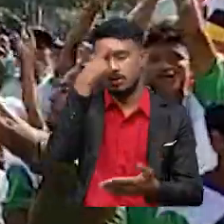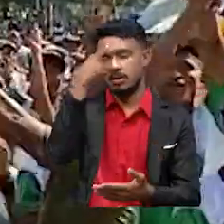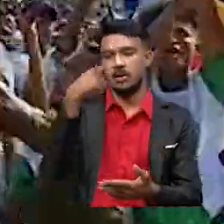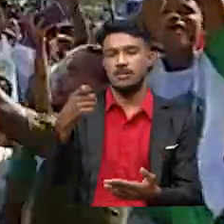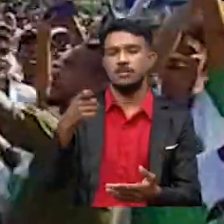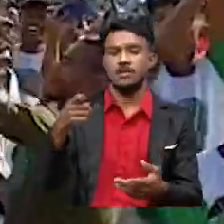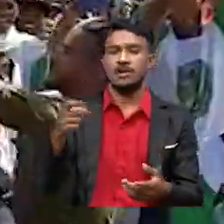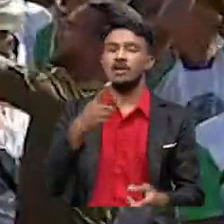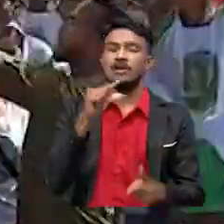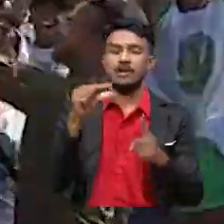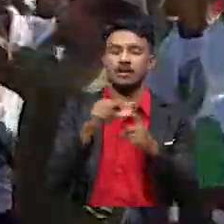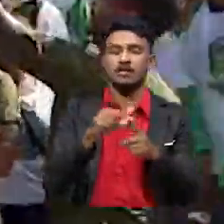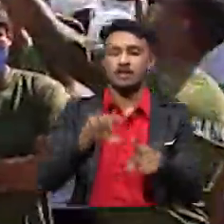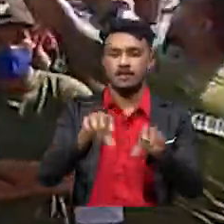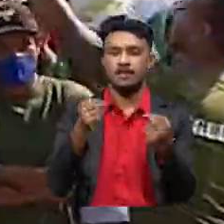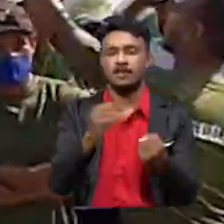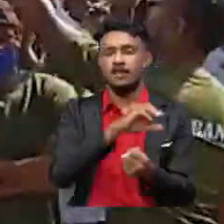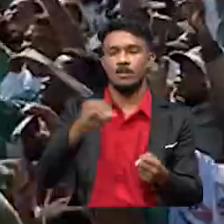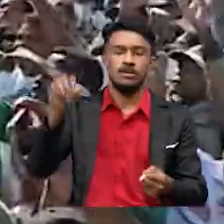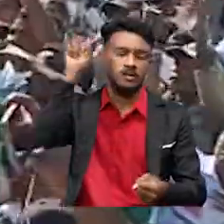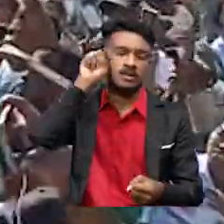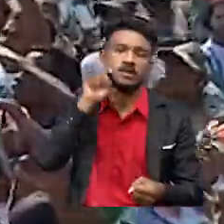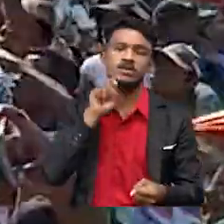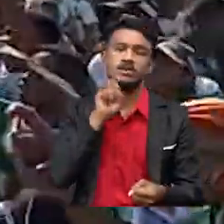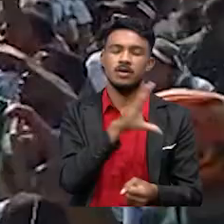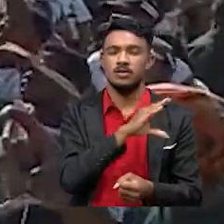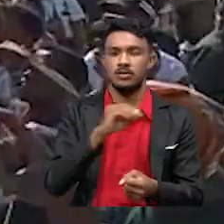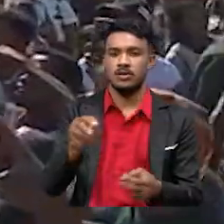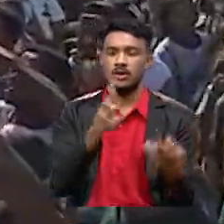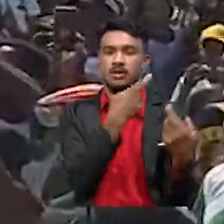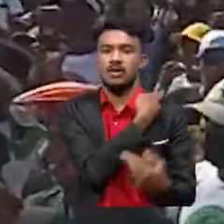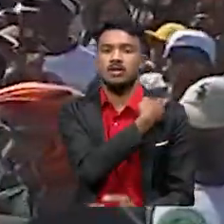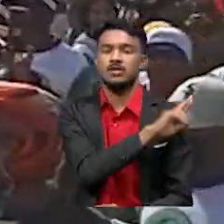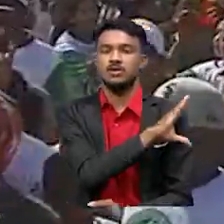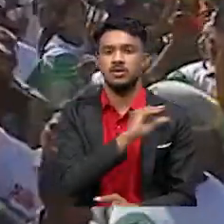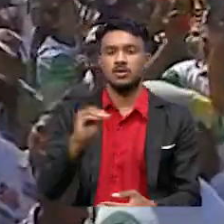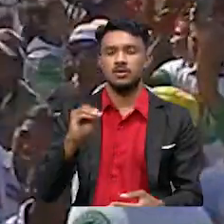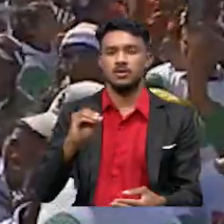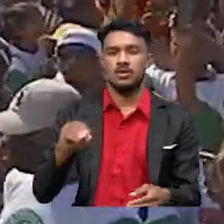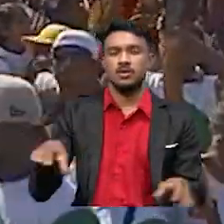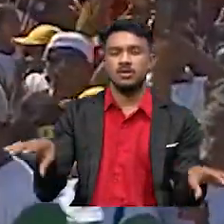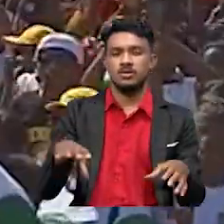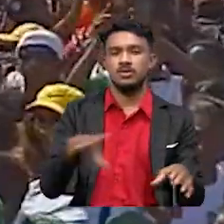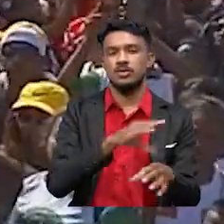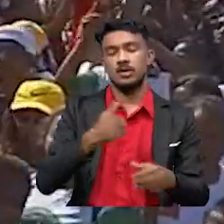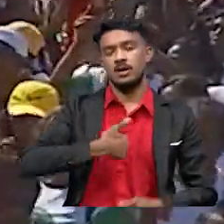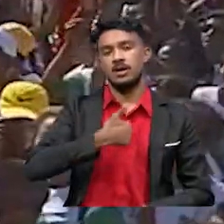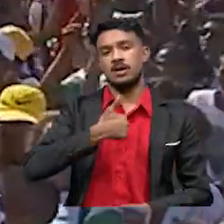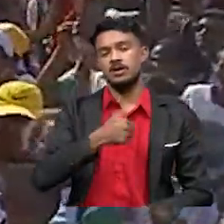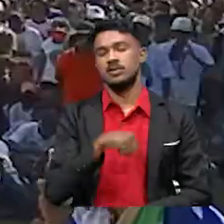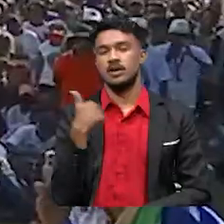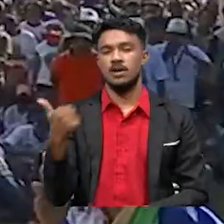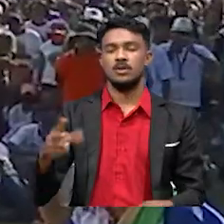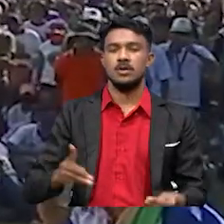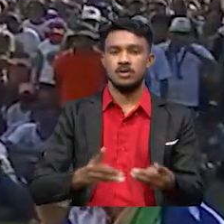racismo, orientação sexual, ideológica, religioso, posição social, no arralo que se lutam contra